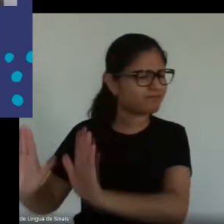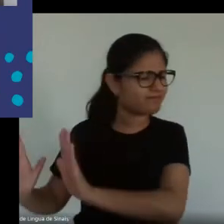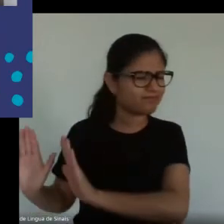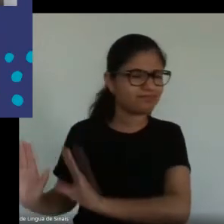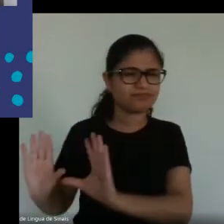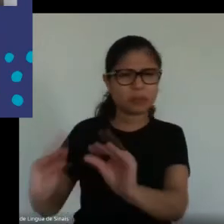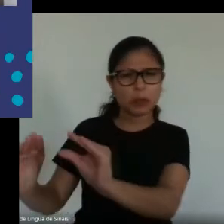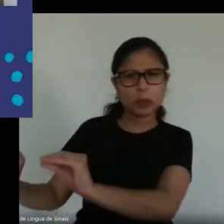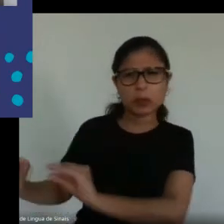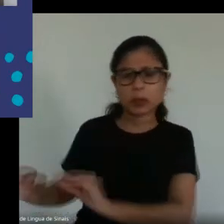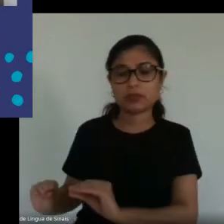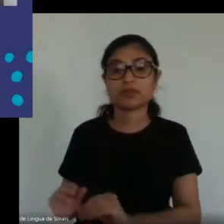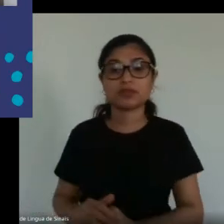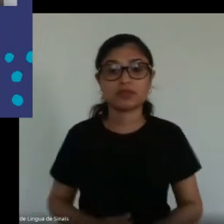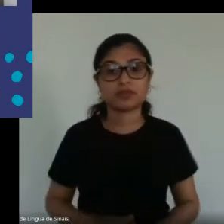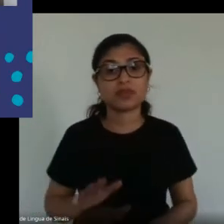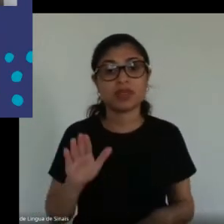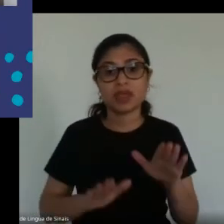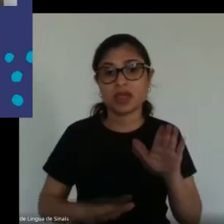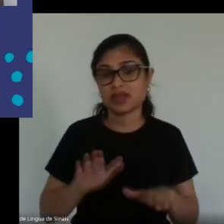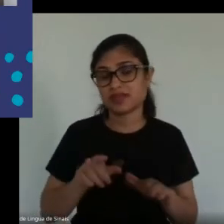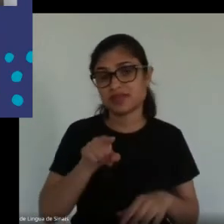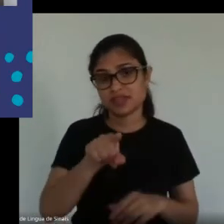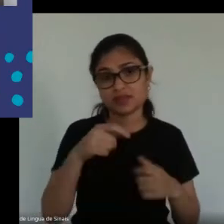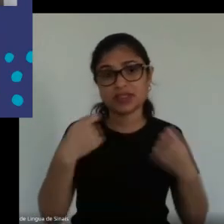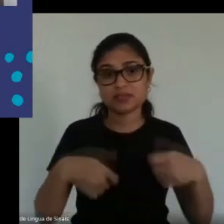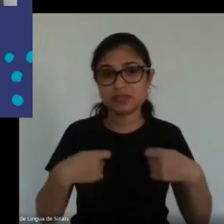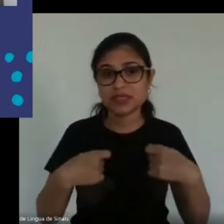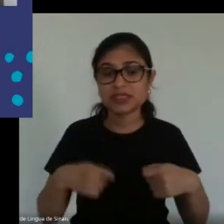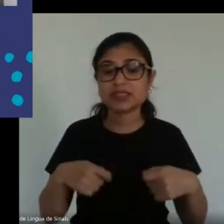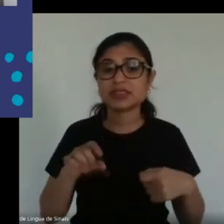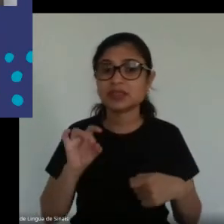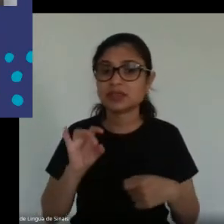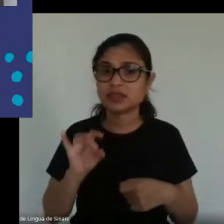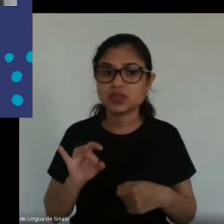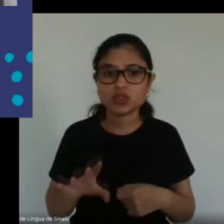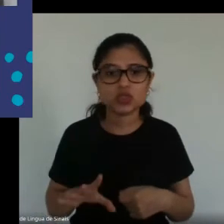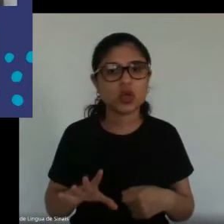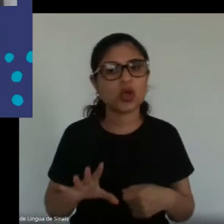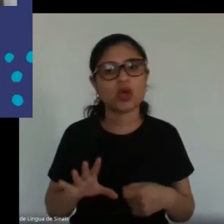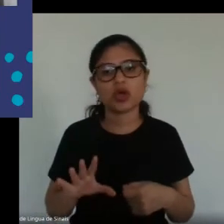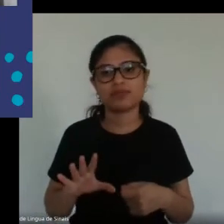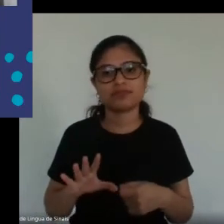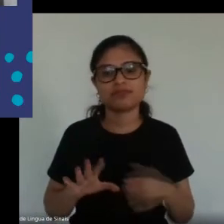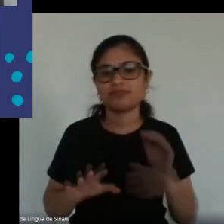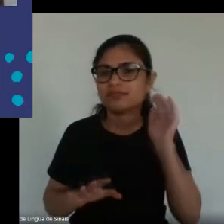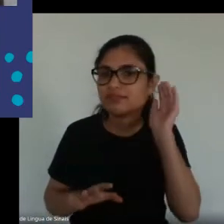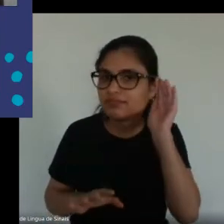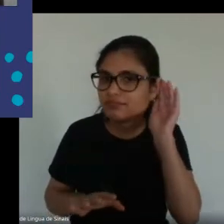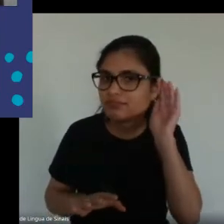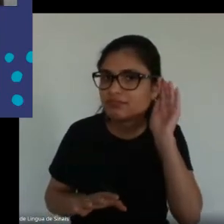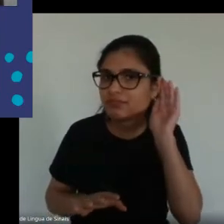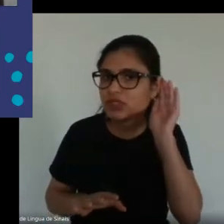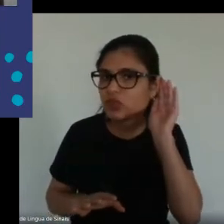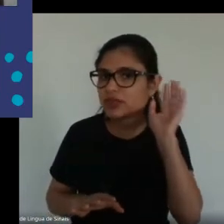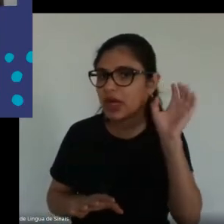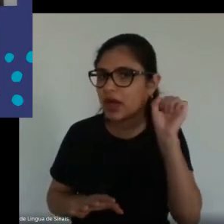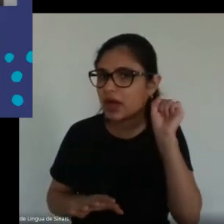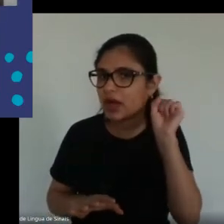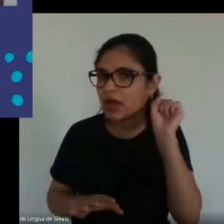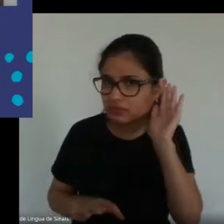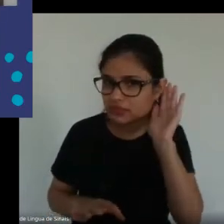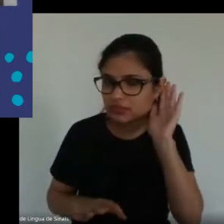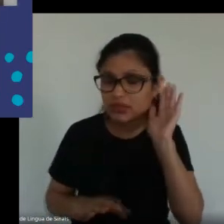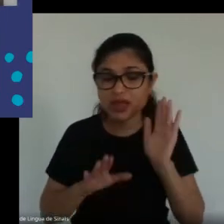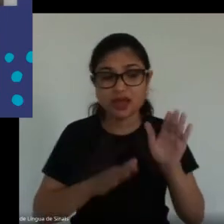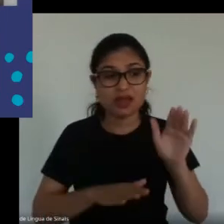Às vezes é isto, gente. Às vezes você precisa só escutar, porque se esta mulher, ela não está sendo escutada em momento